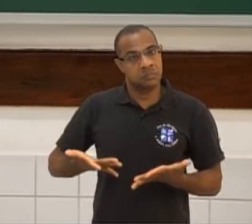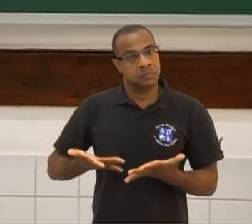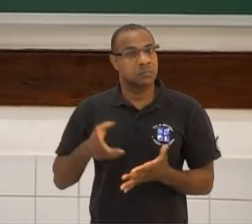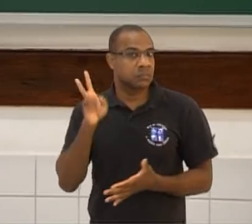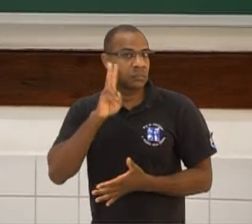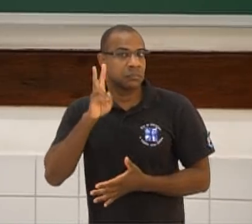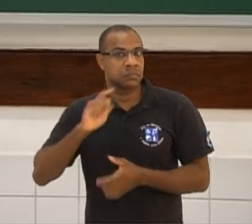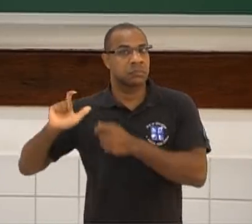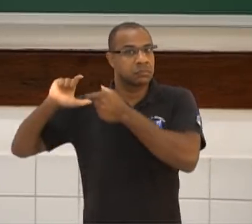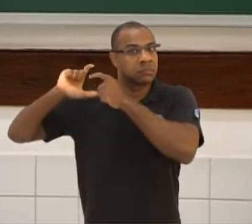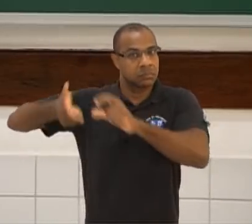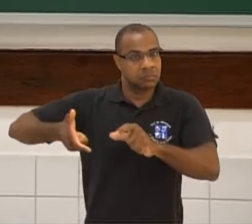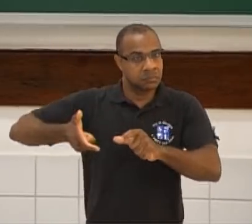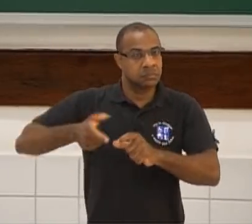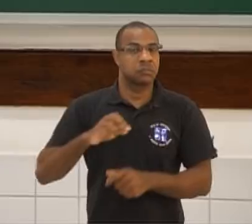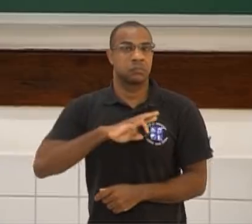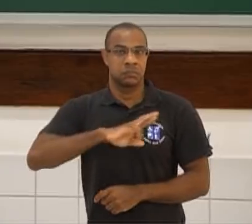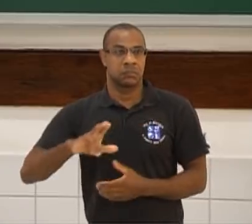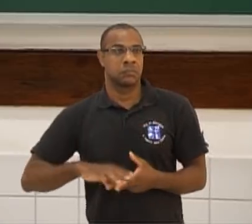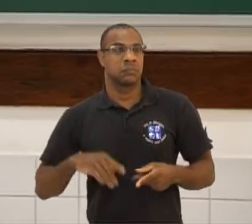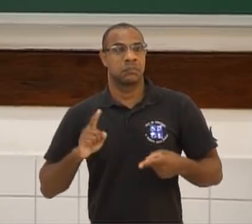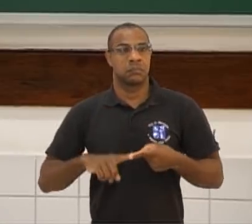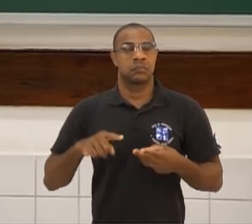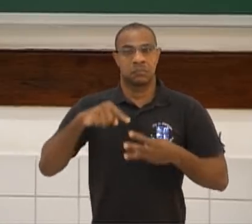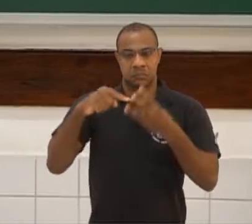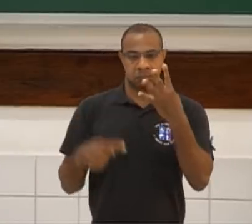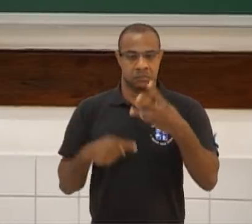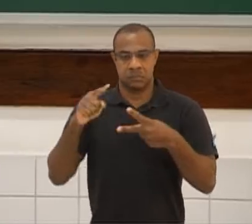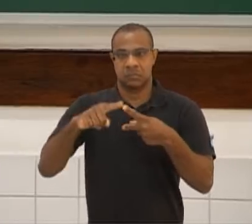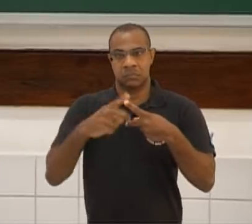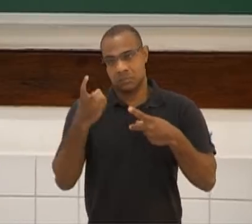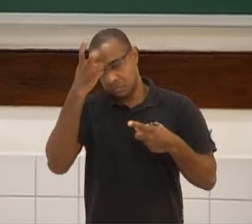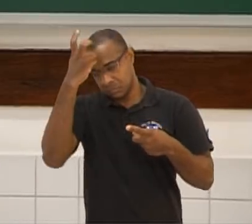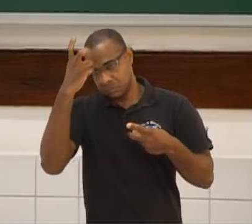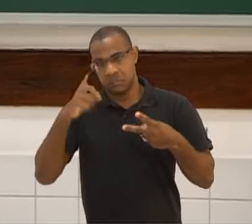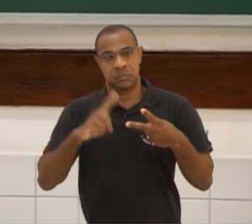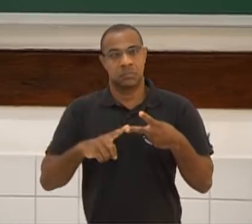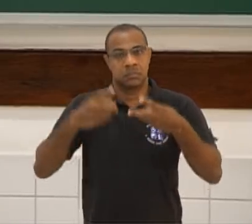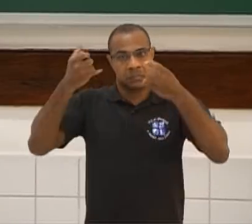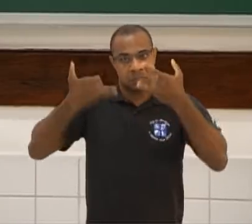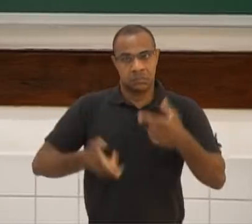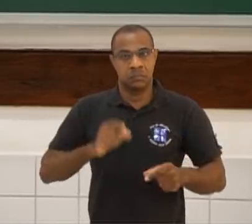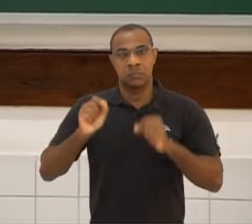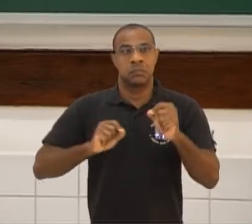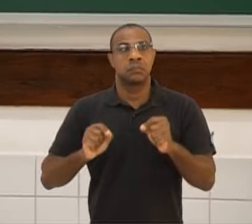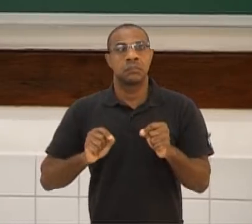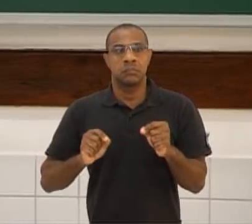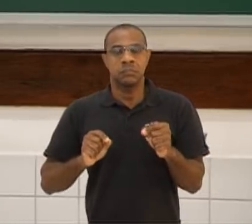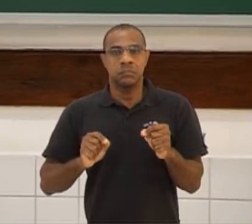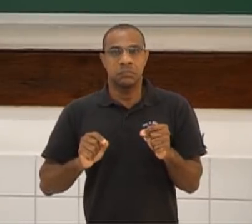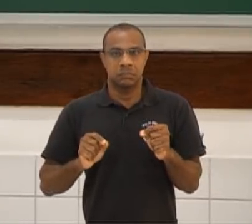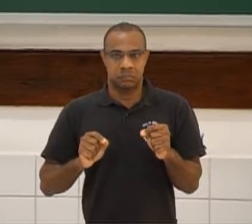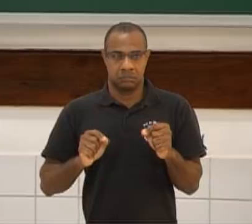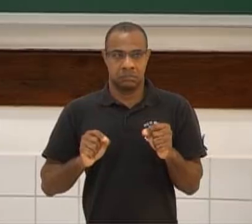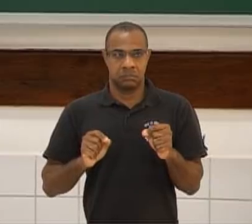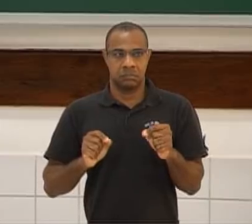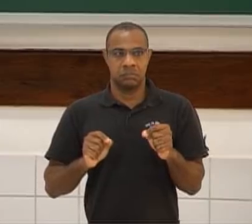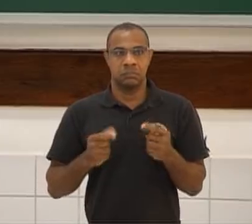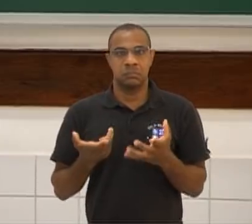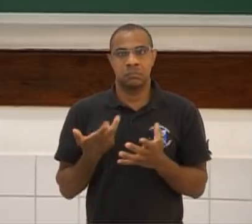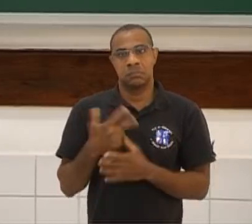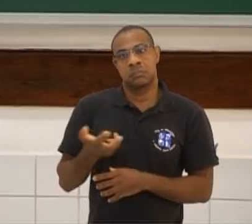grandes tradições religiosas, né? Que foi, quer dizer, 4, né? O Egito, né? Ele falou basicamente da